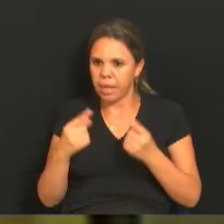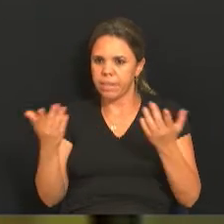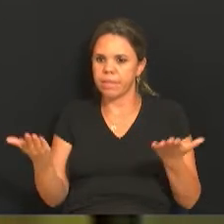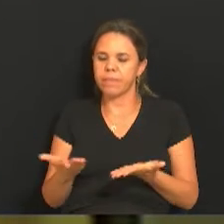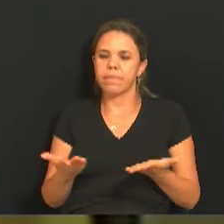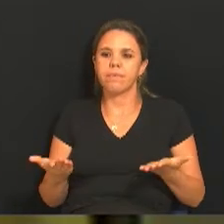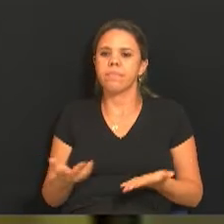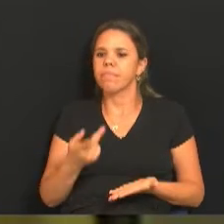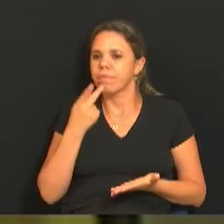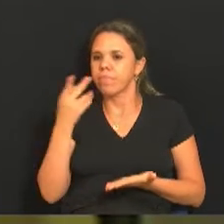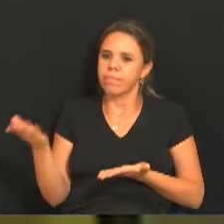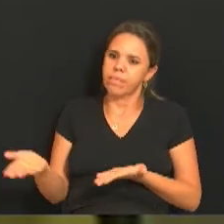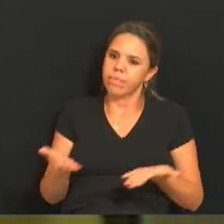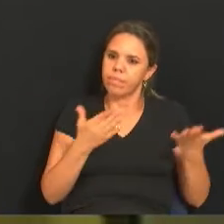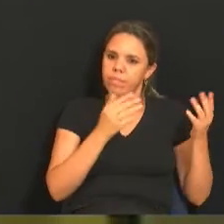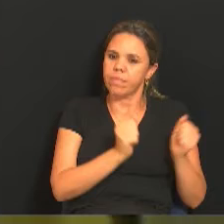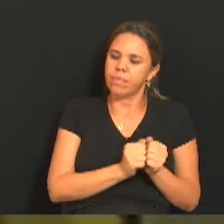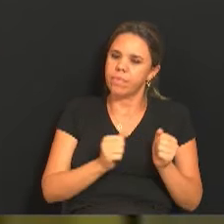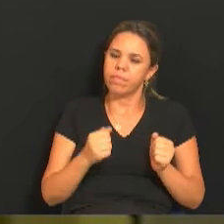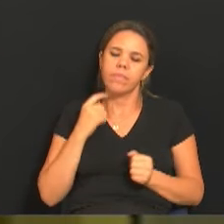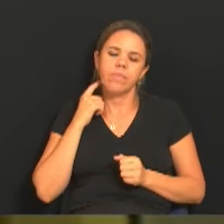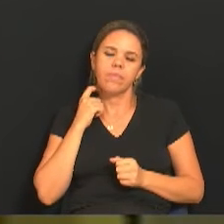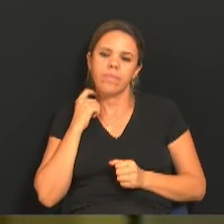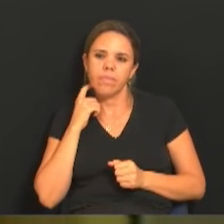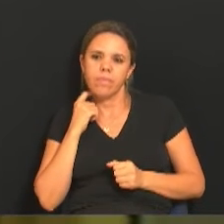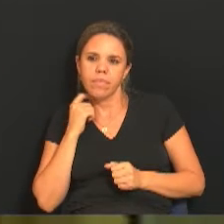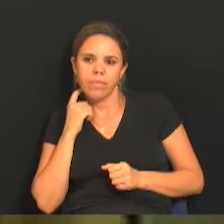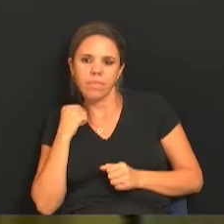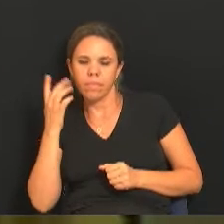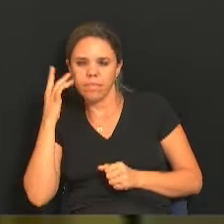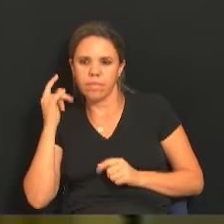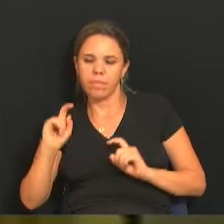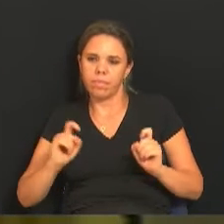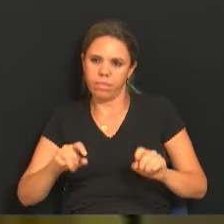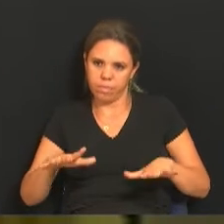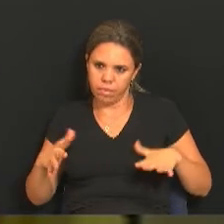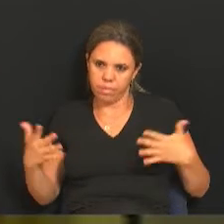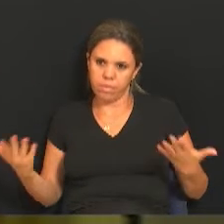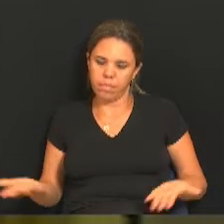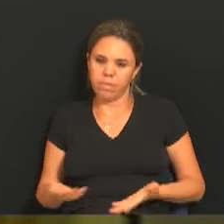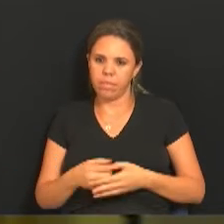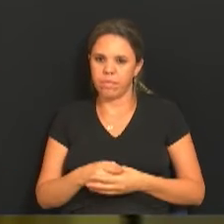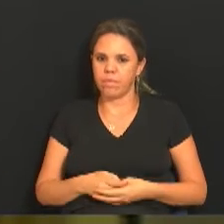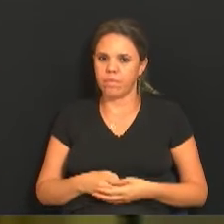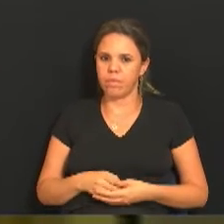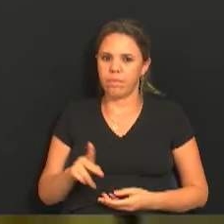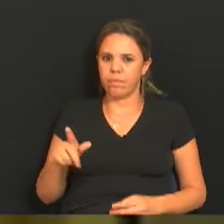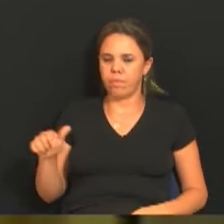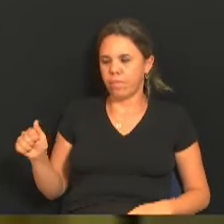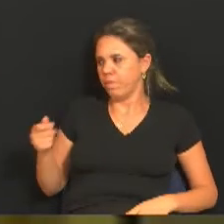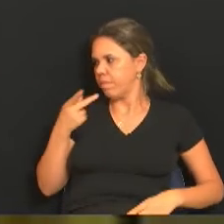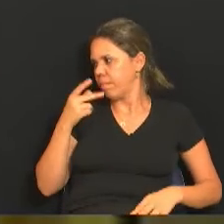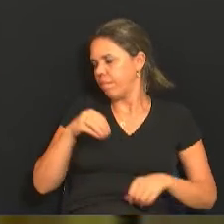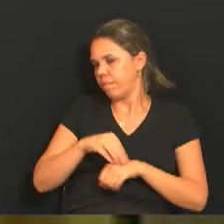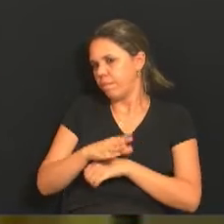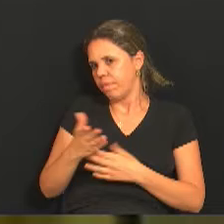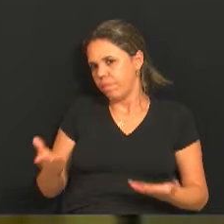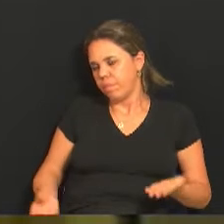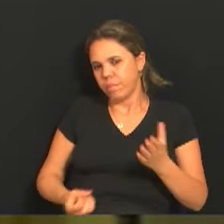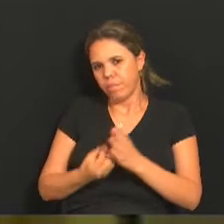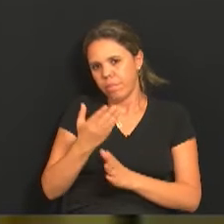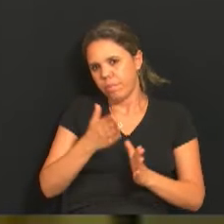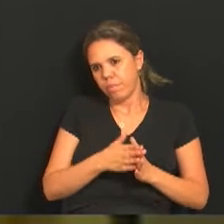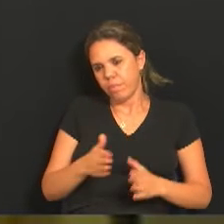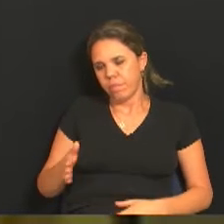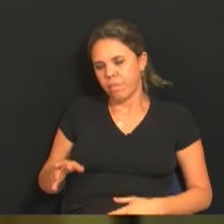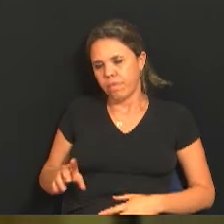Vem com a Gente, né, tendo em vista amanhã a audiência pública, e como a Paula bem trouxe, o Vem com a Gente, ele nasce, né, se